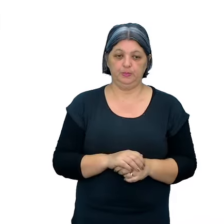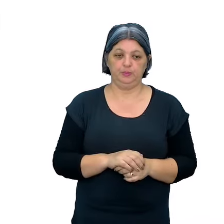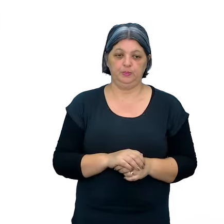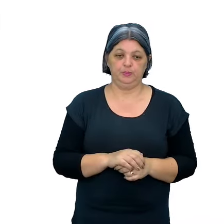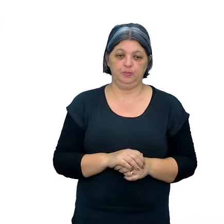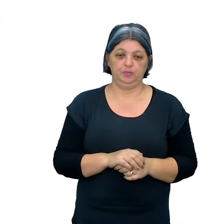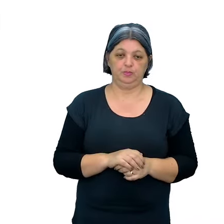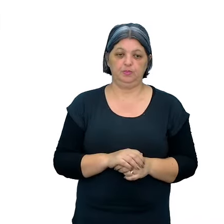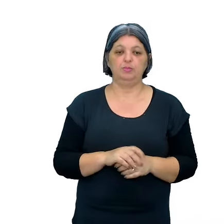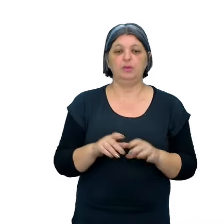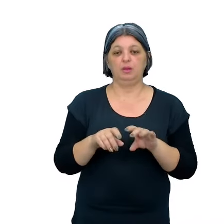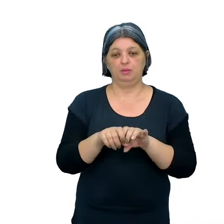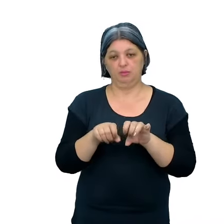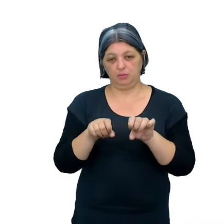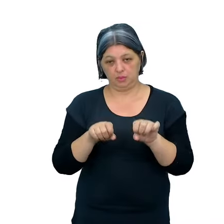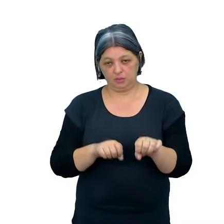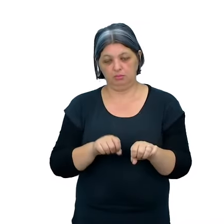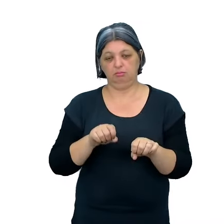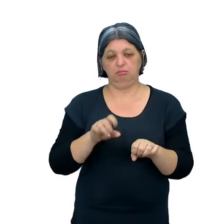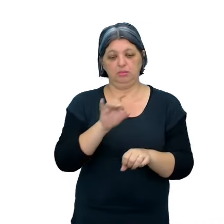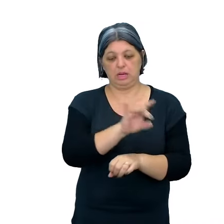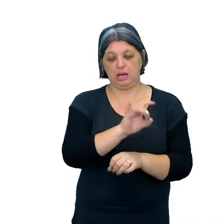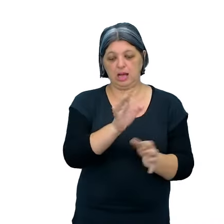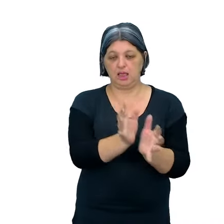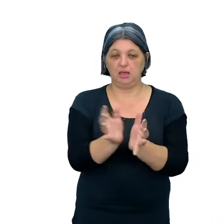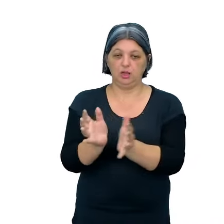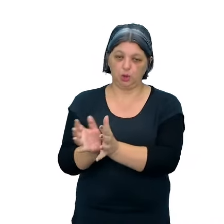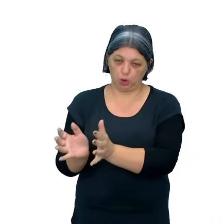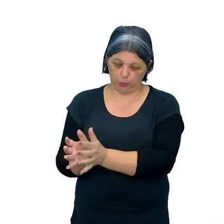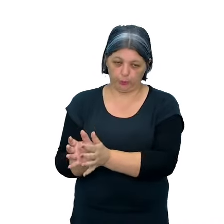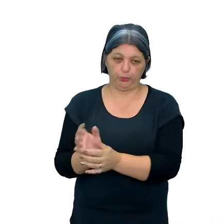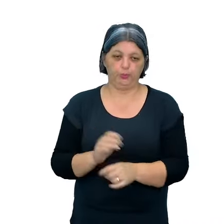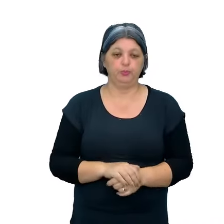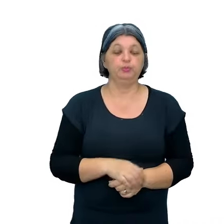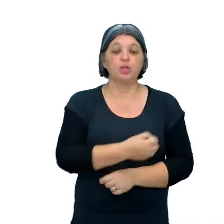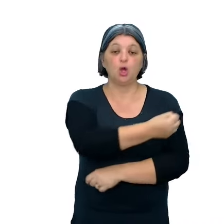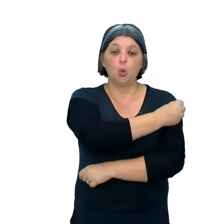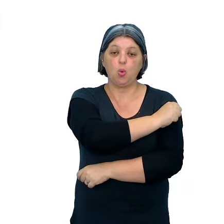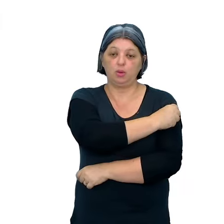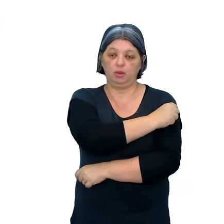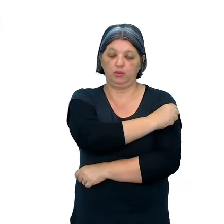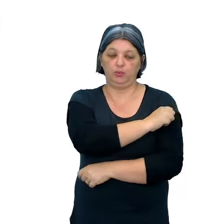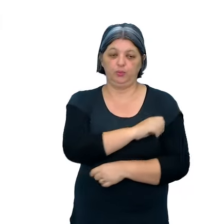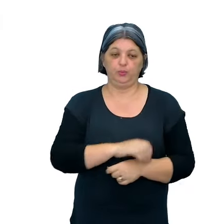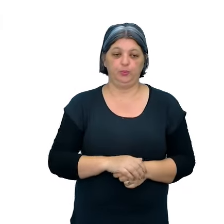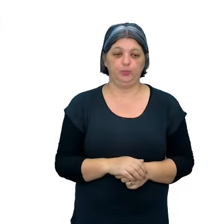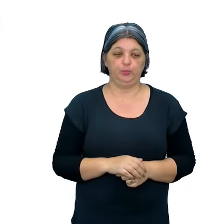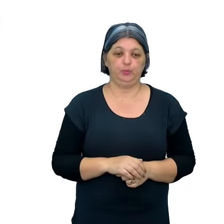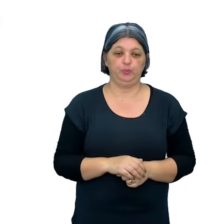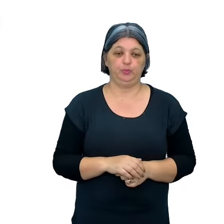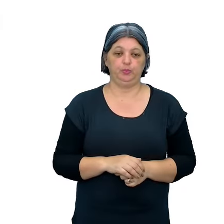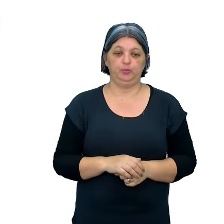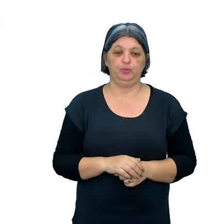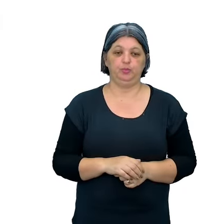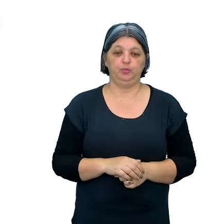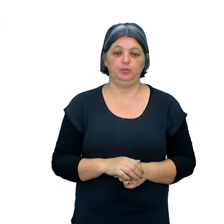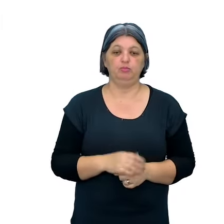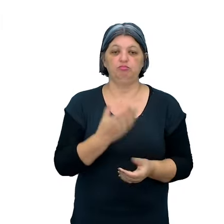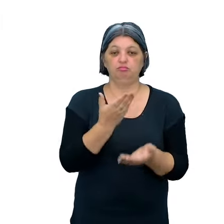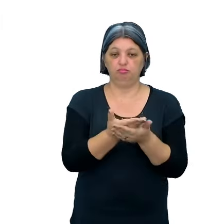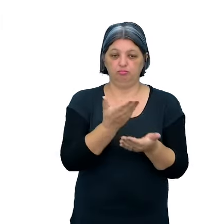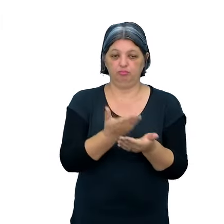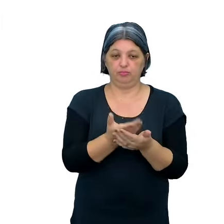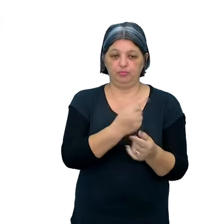na formação de ano sério, então, portanto, não percam. No 8º ano, terá como objeto, né, de